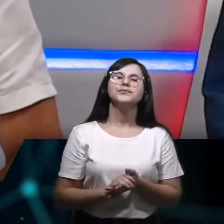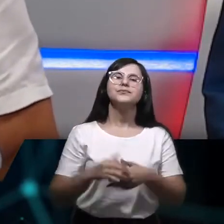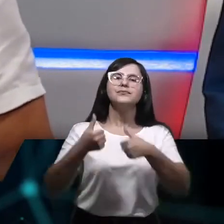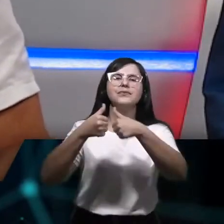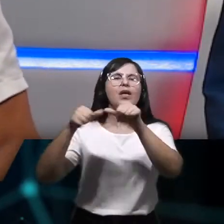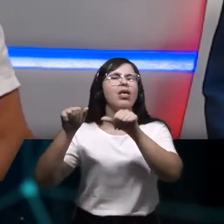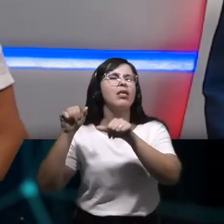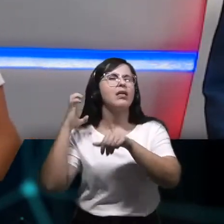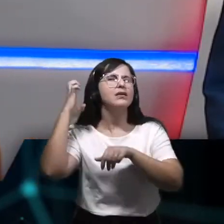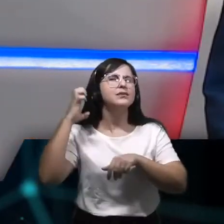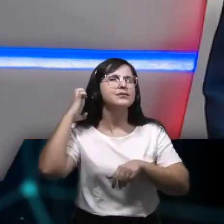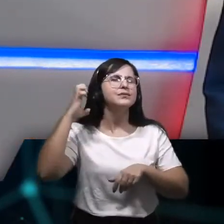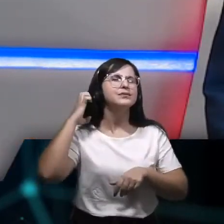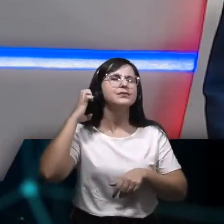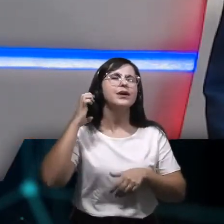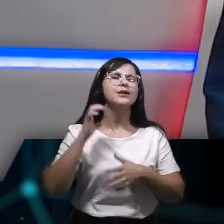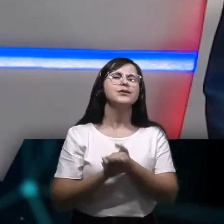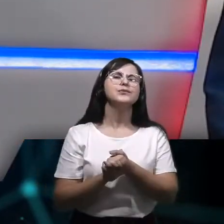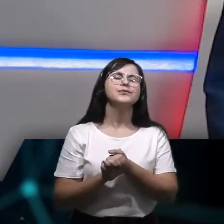numa rádio local,